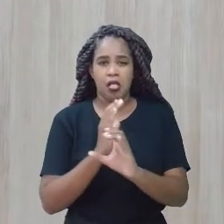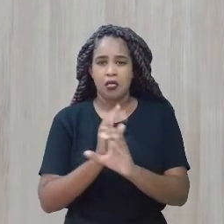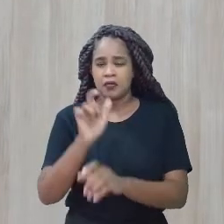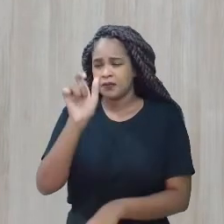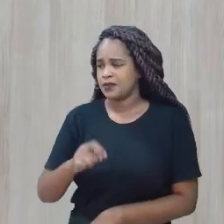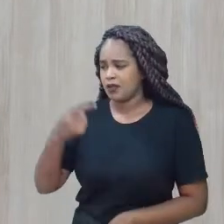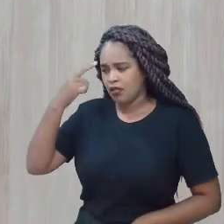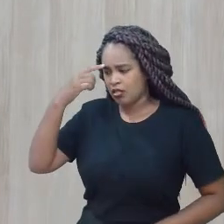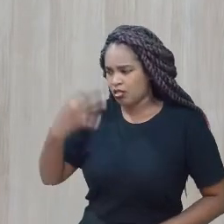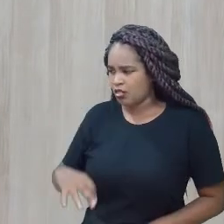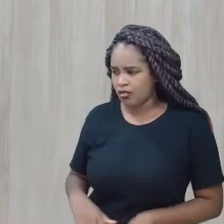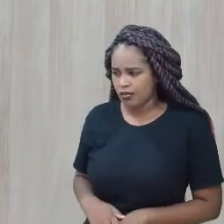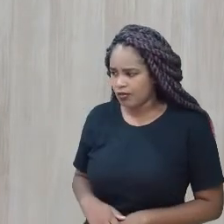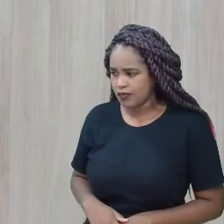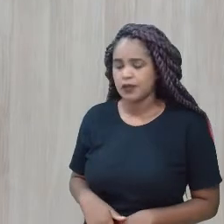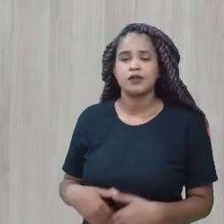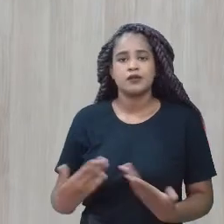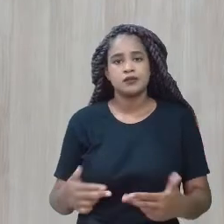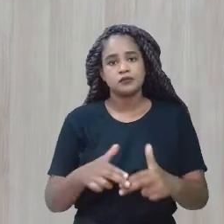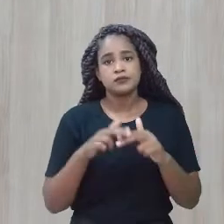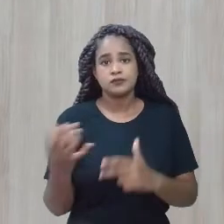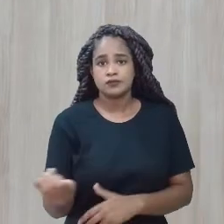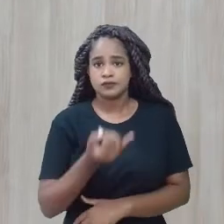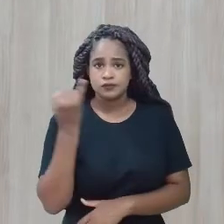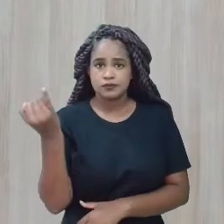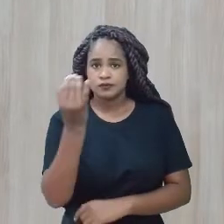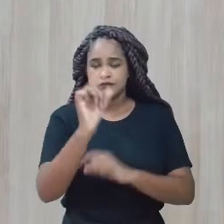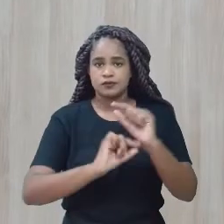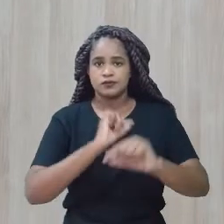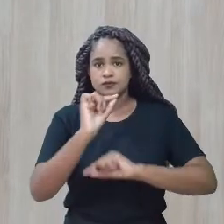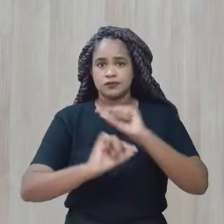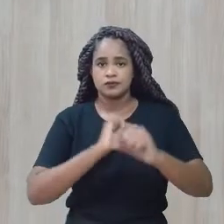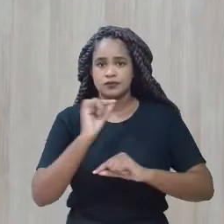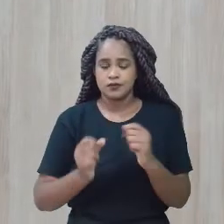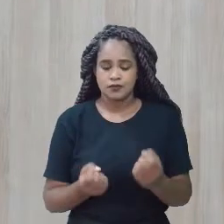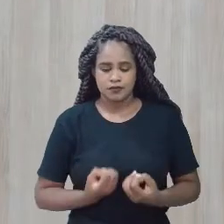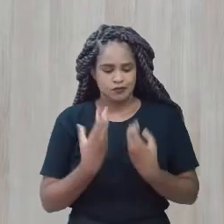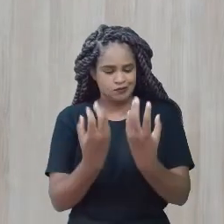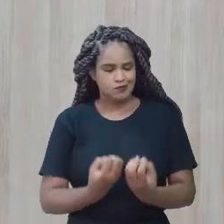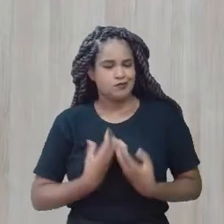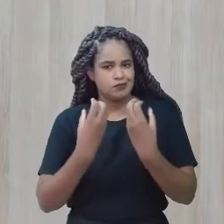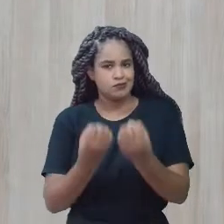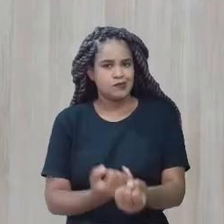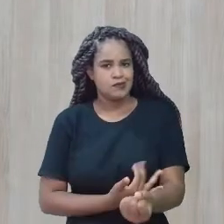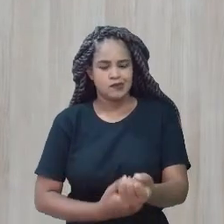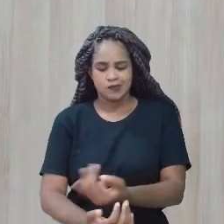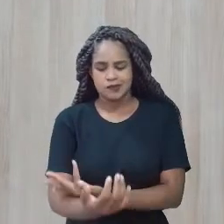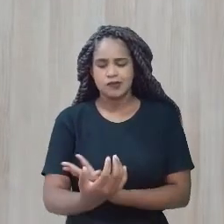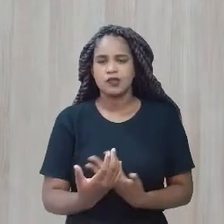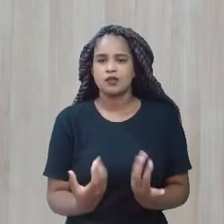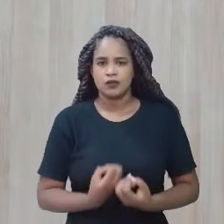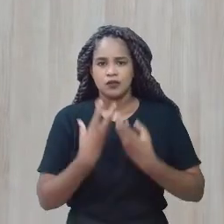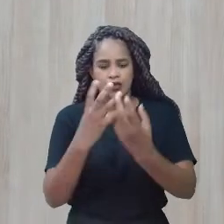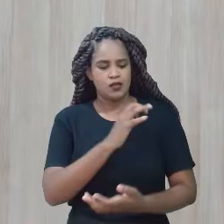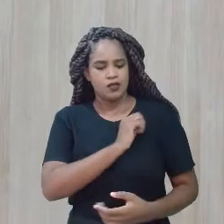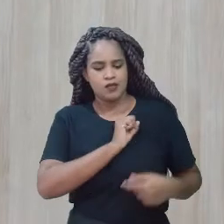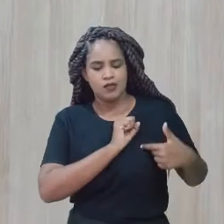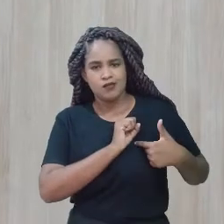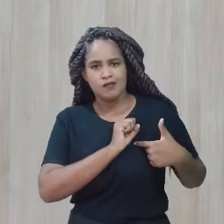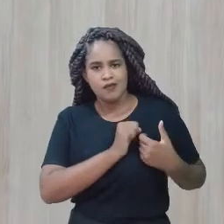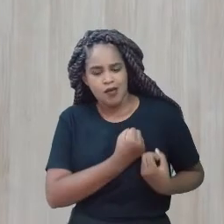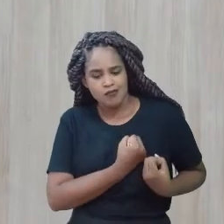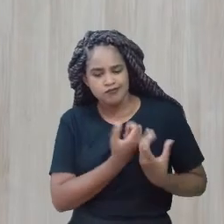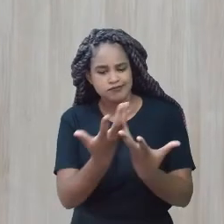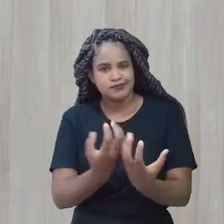aquilo que falamos. E por isso que é importante falar com emoção, não é? Falar com amor,